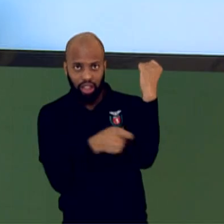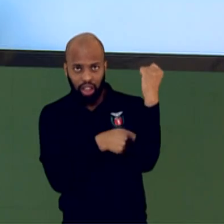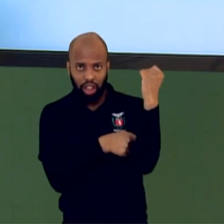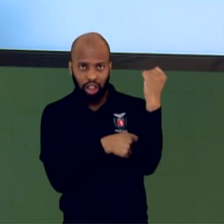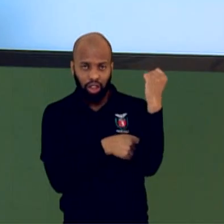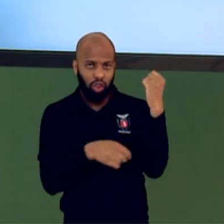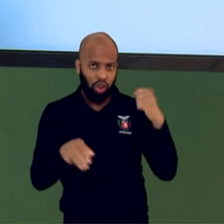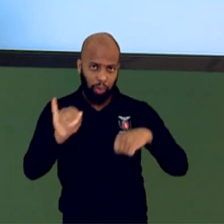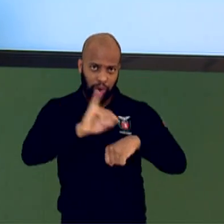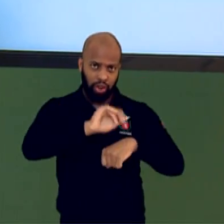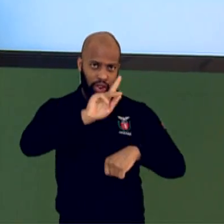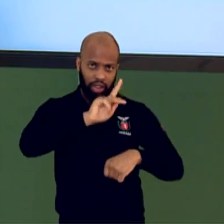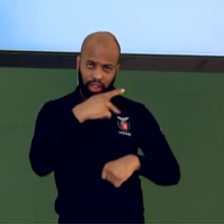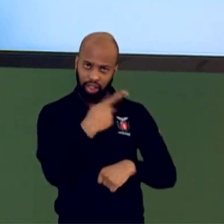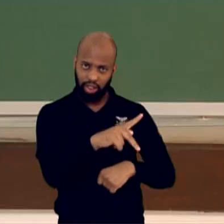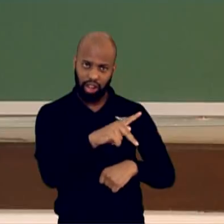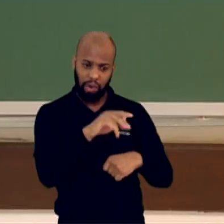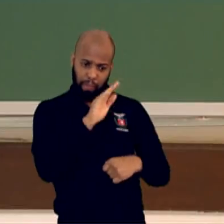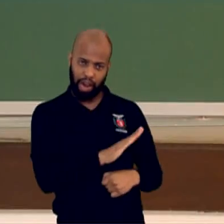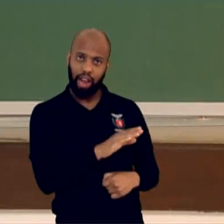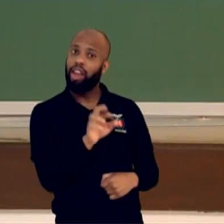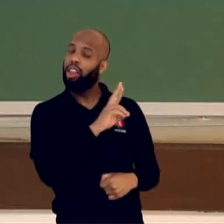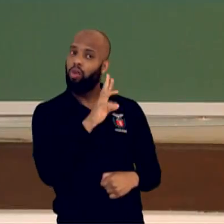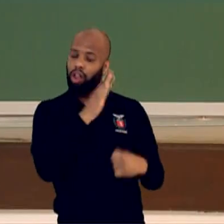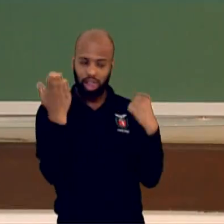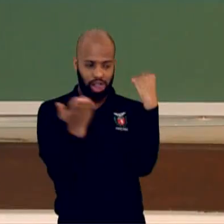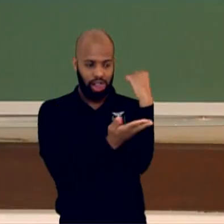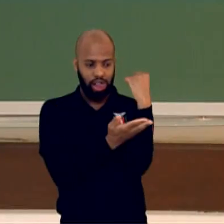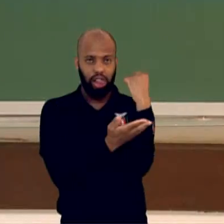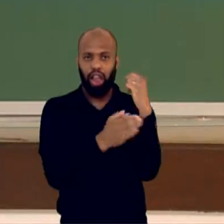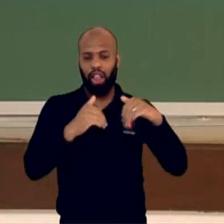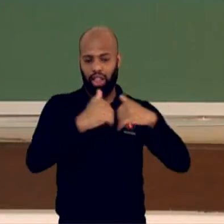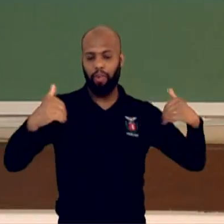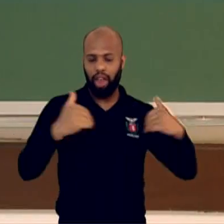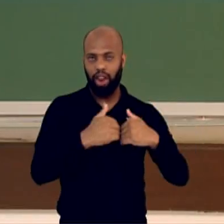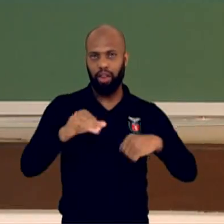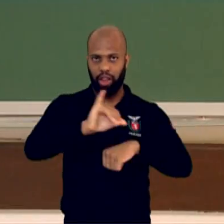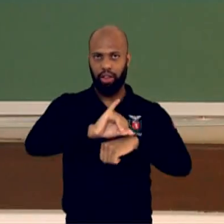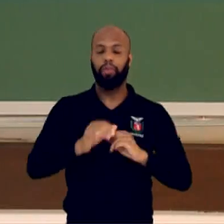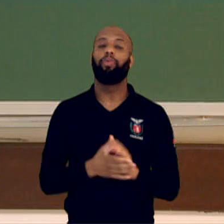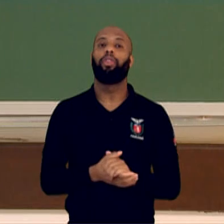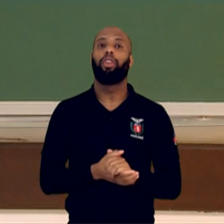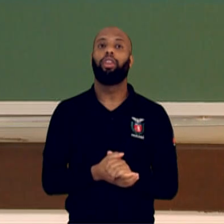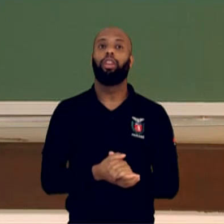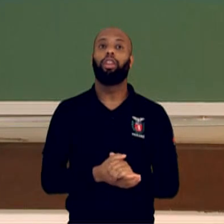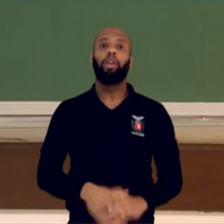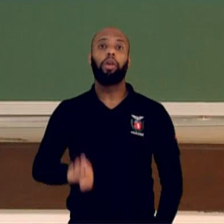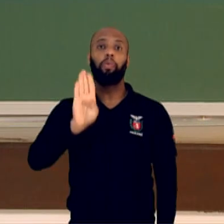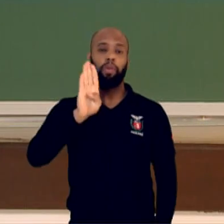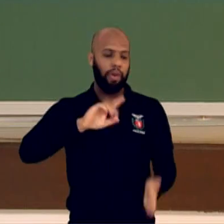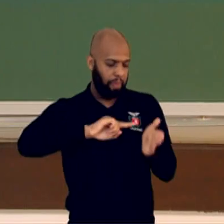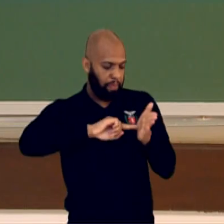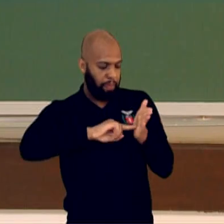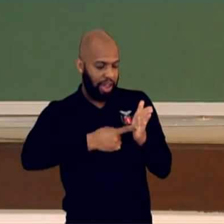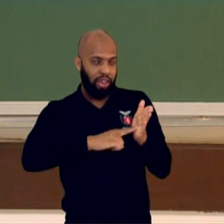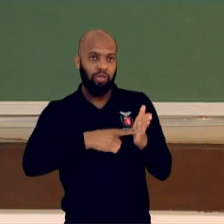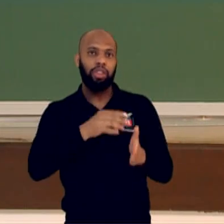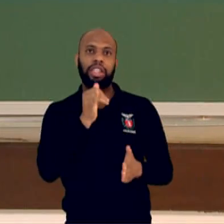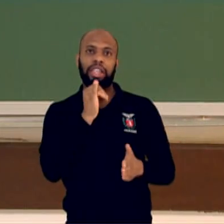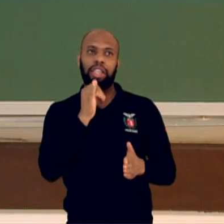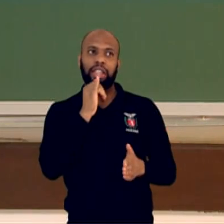objeto? Não, né? Cortar objeto, separar objeto. Então tá errado. B, parafuso é um exemplo de